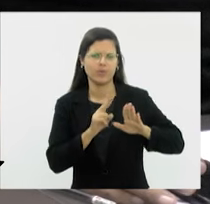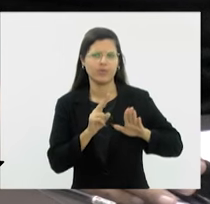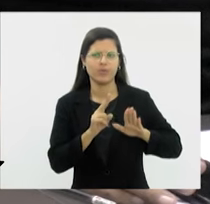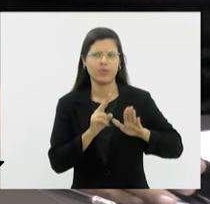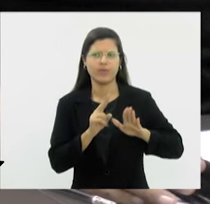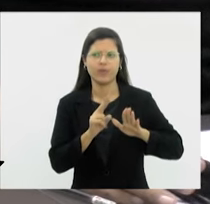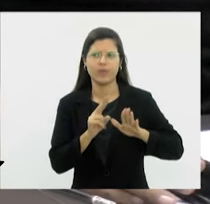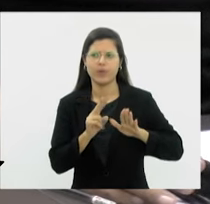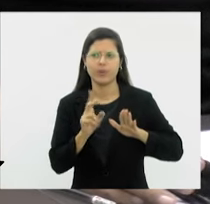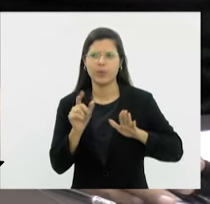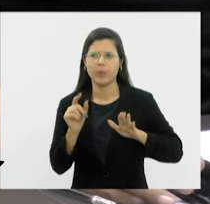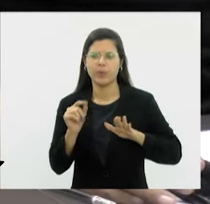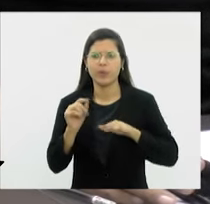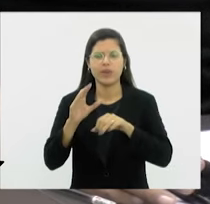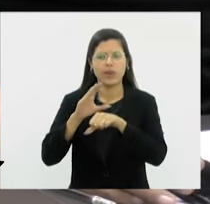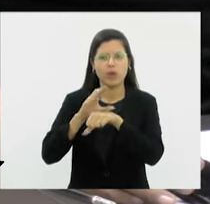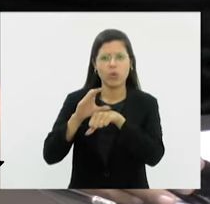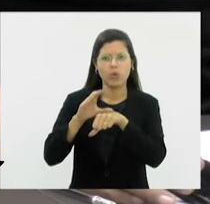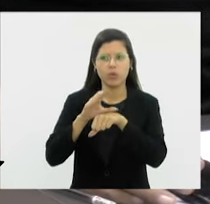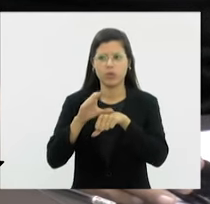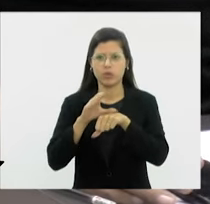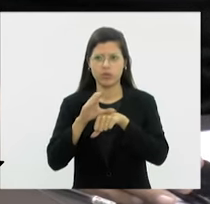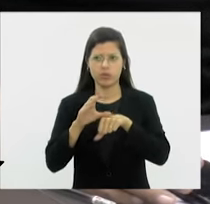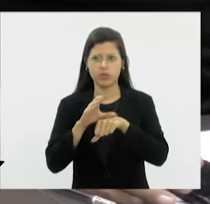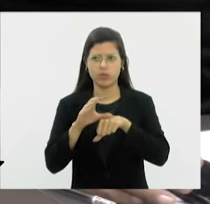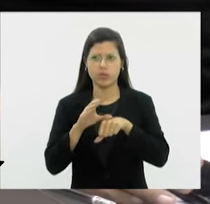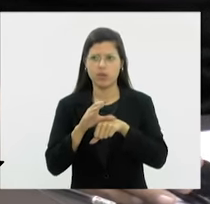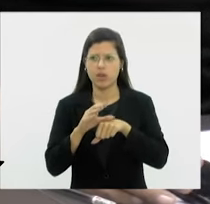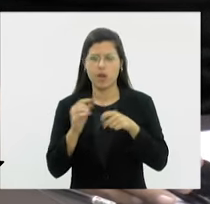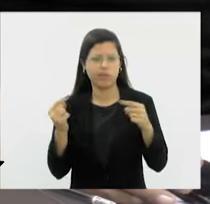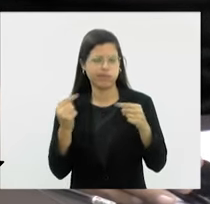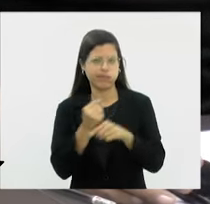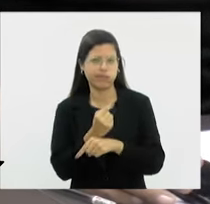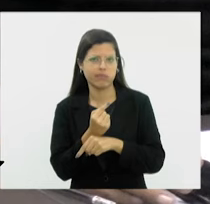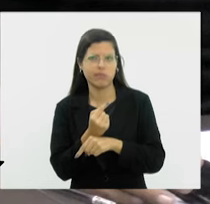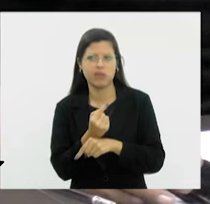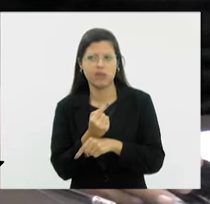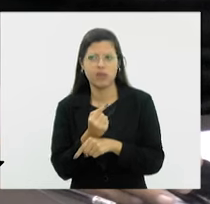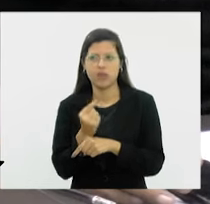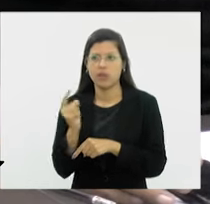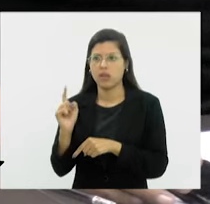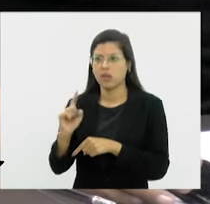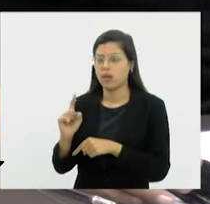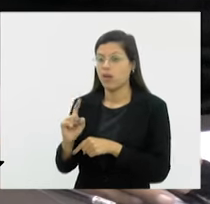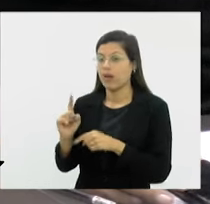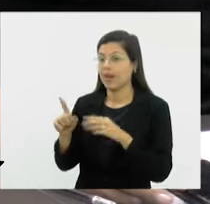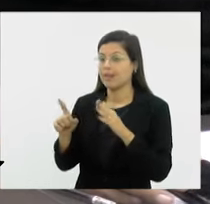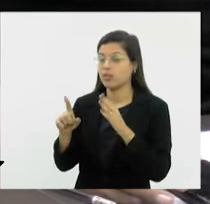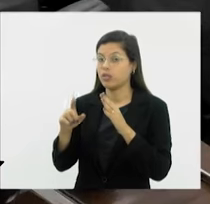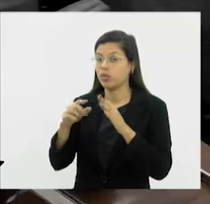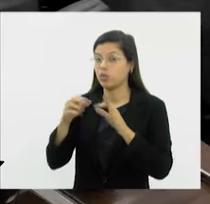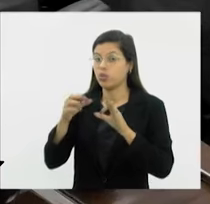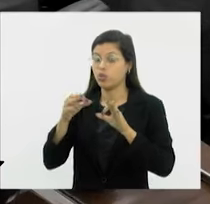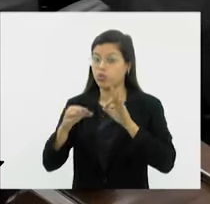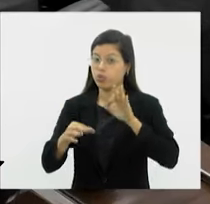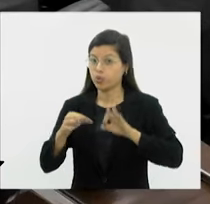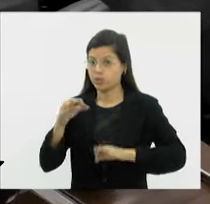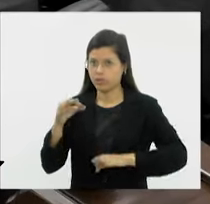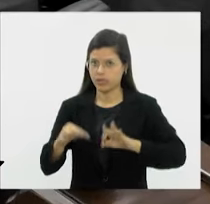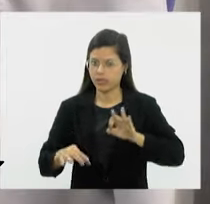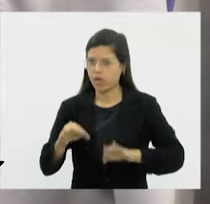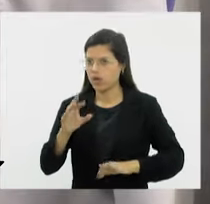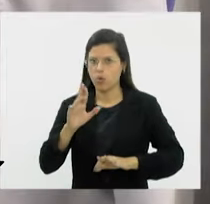aspectos constitucionais esse projeto estaria ofendendo. Não, aspectos de juridicidade. Juridicidade, não